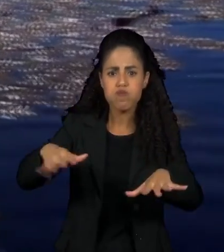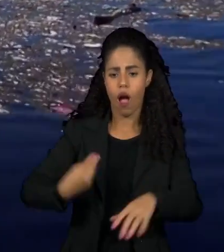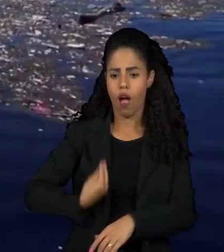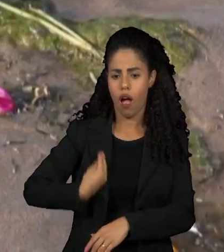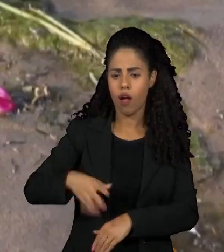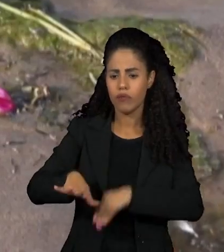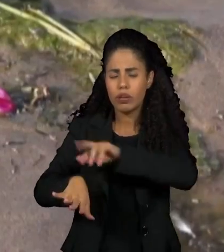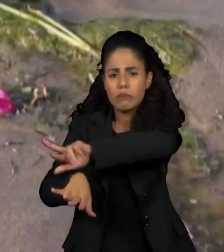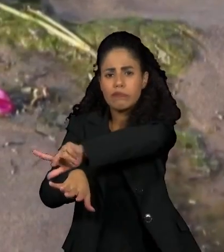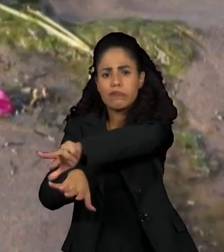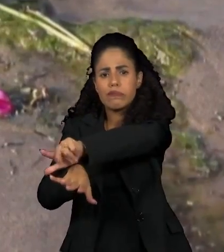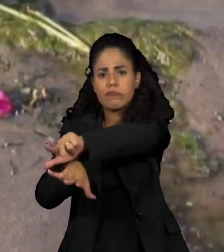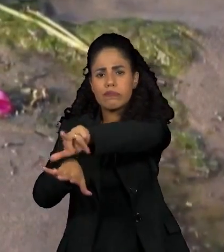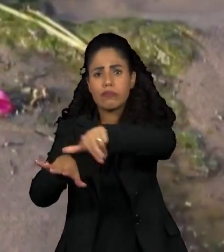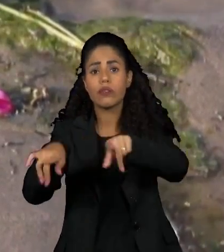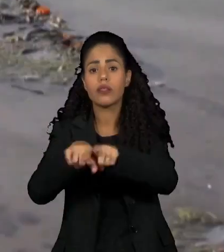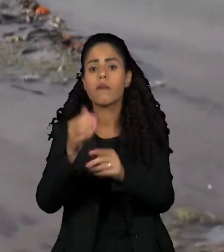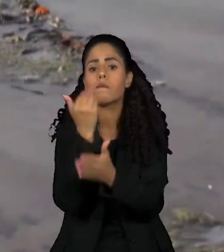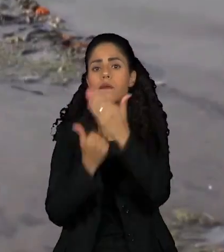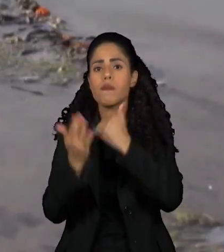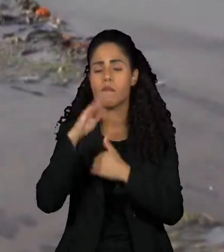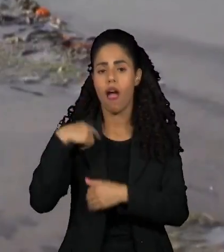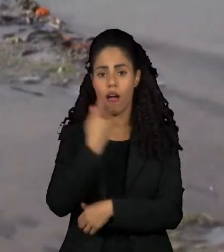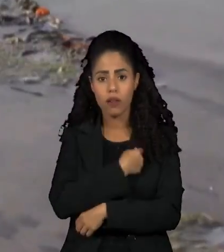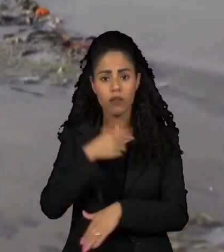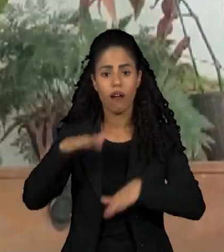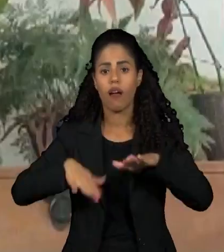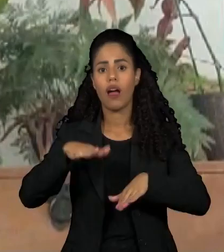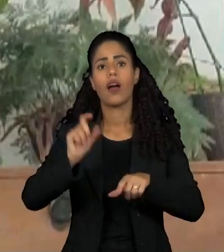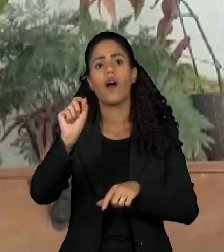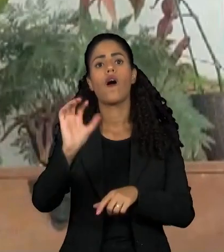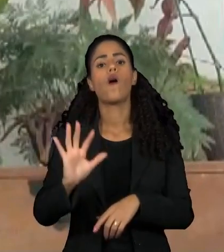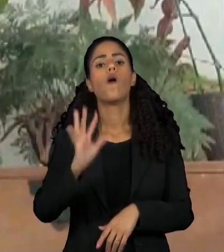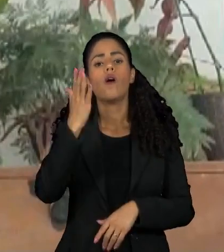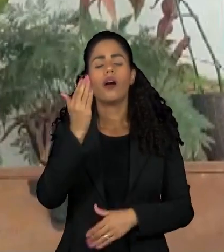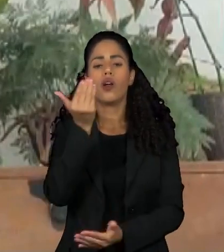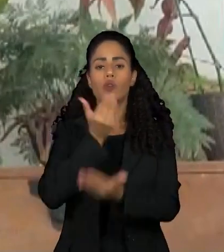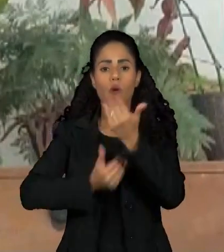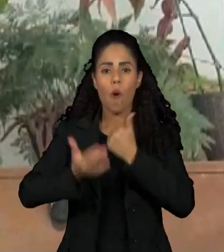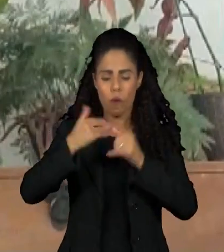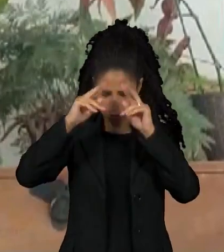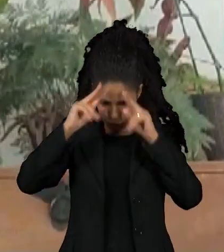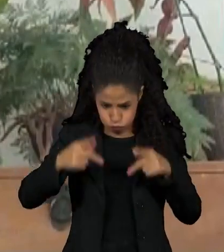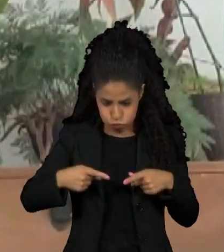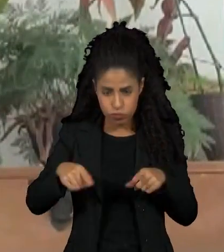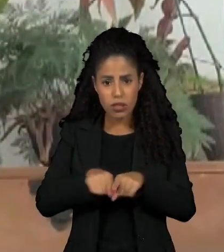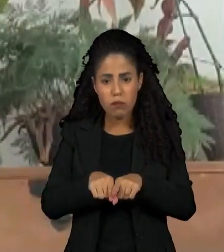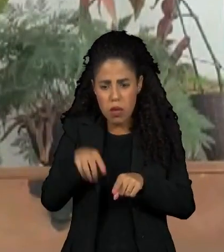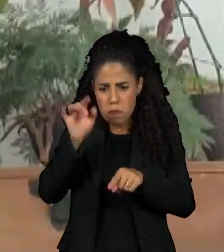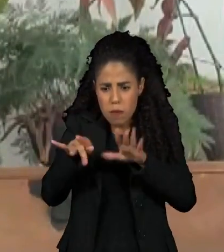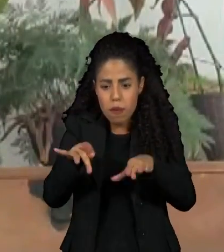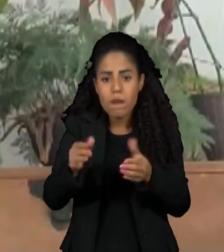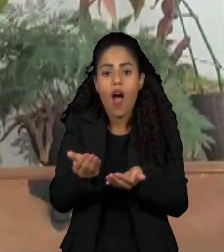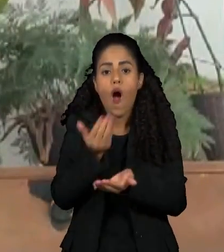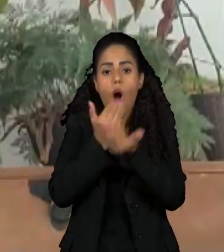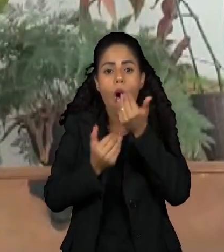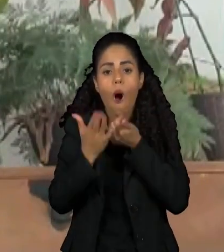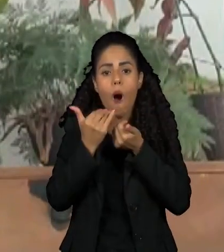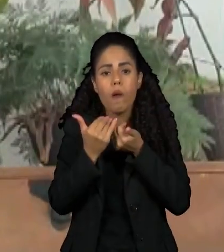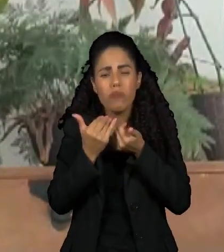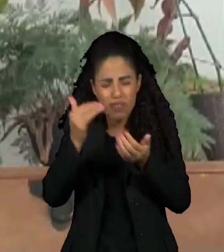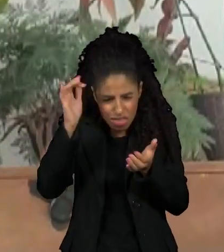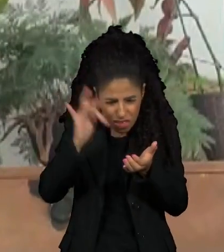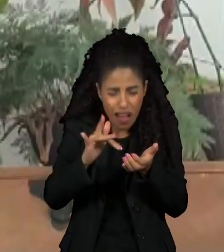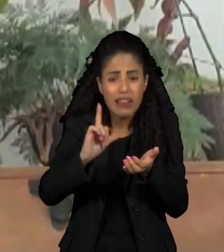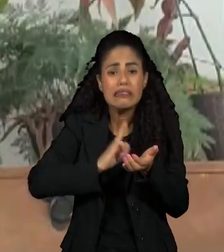para a produção do nosso alimento. Isso quando eles não entram na cadeia alimentar do próprio ser humano que consome frutos do mar. Eles